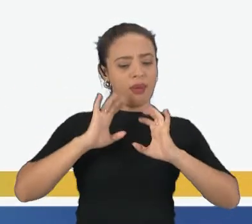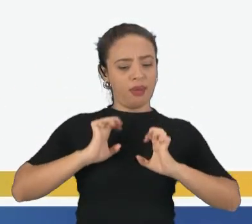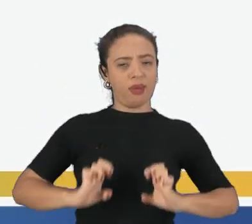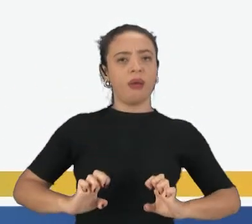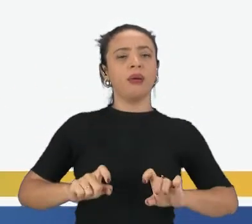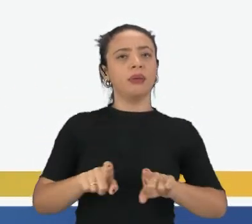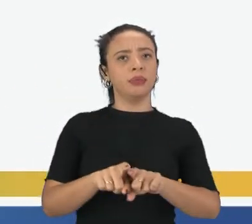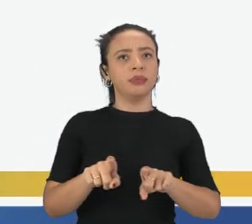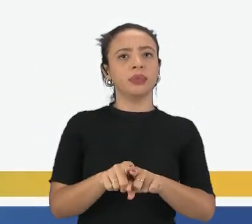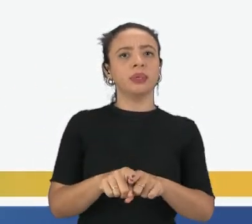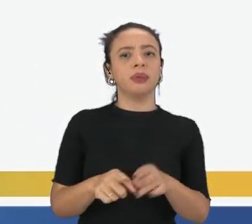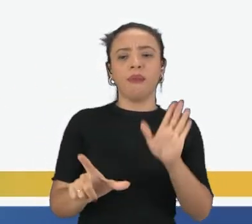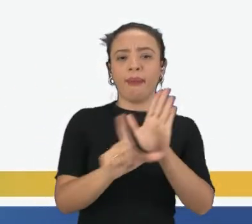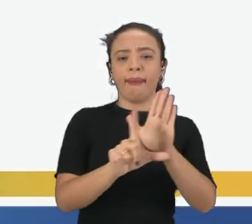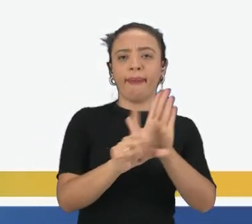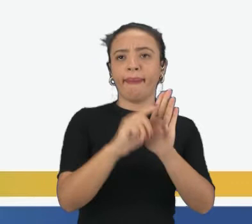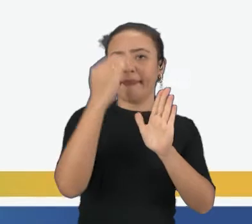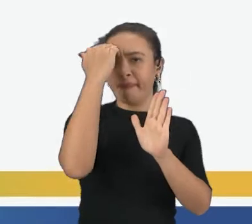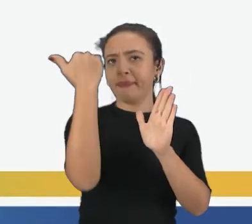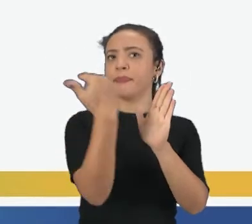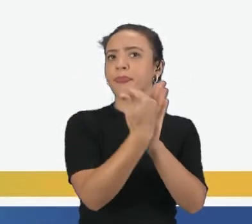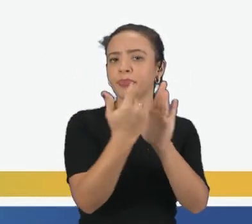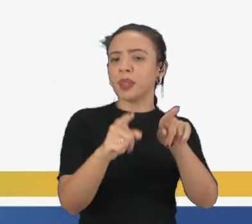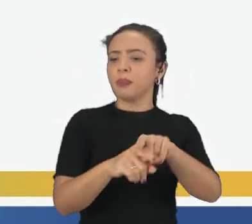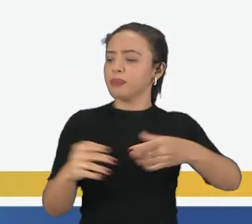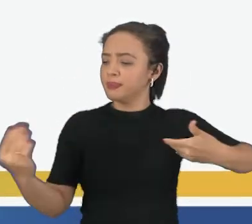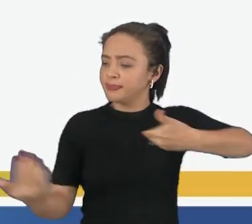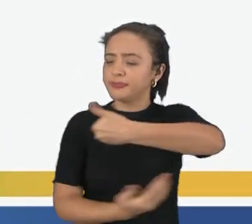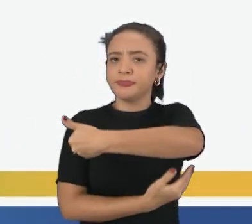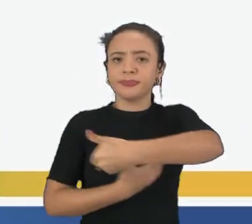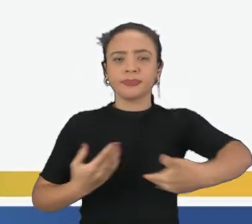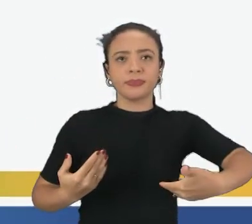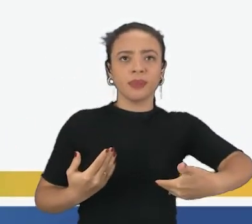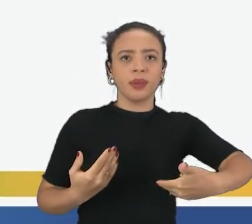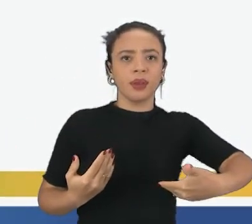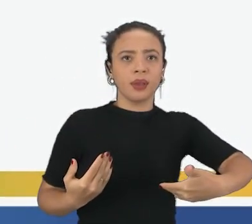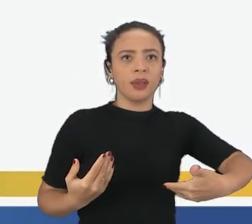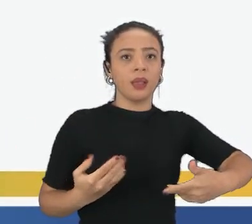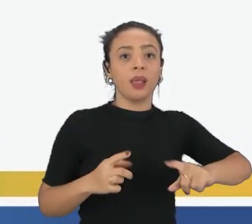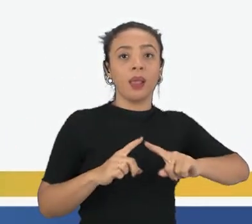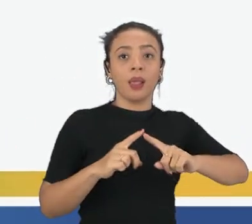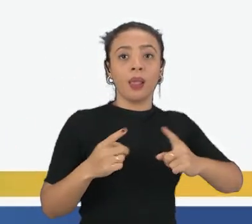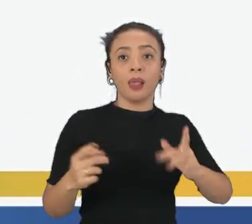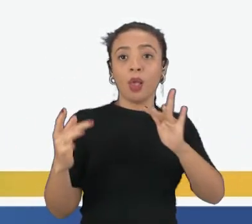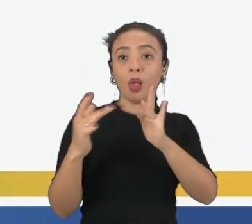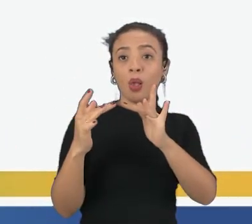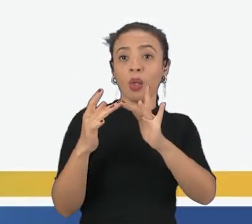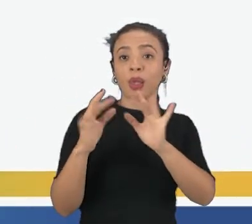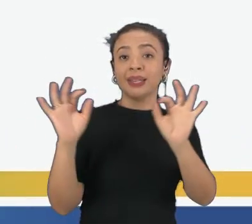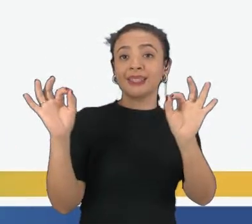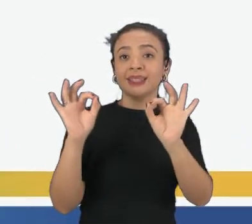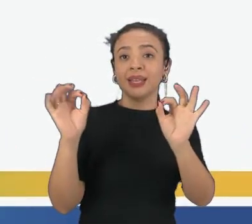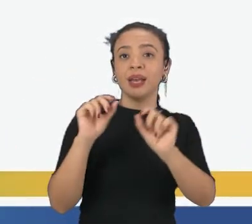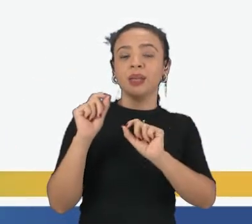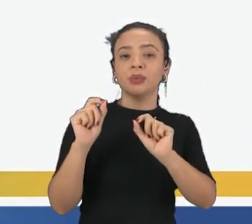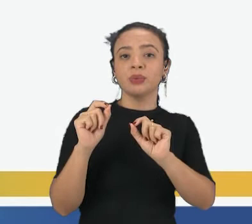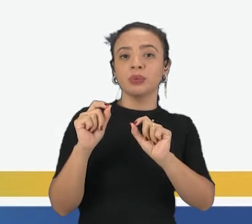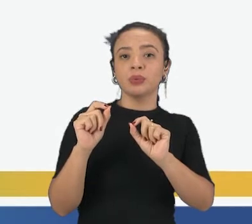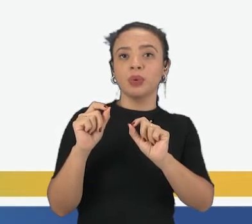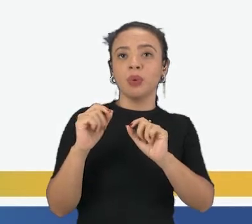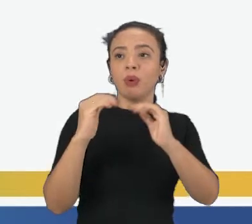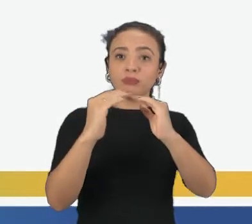éticas as questões legais na de relacionamento sem o contato com ser